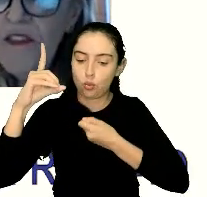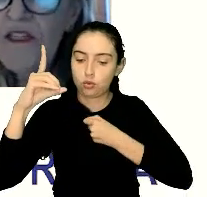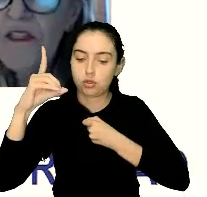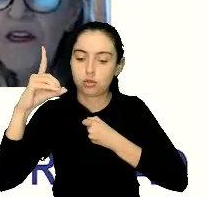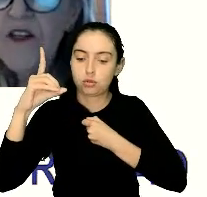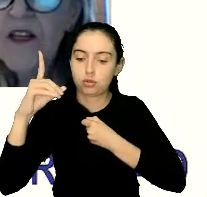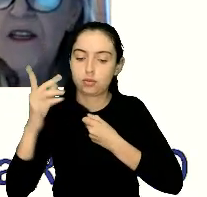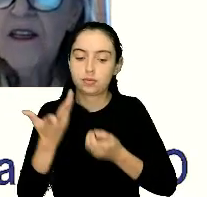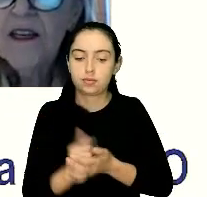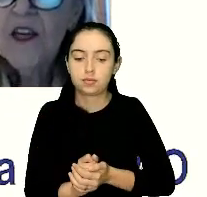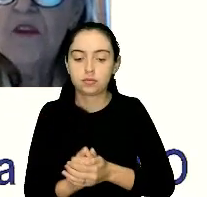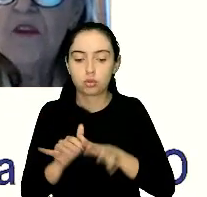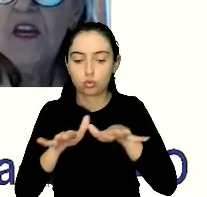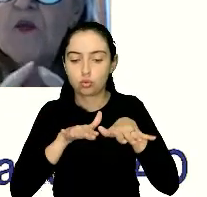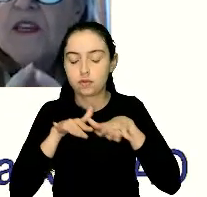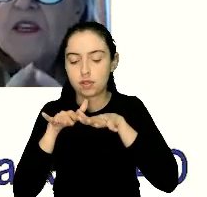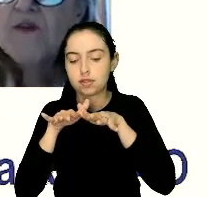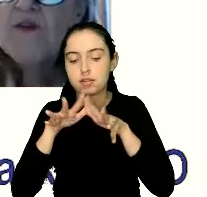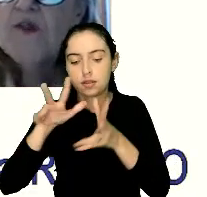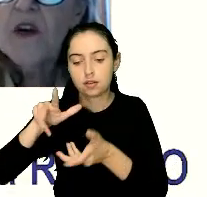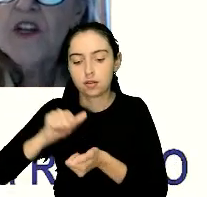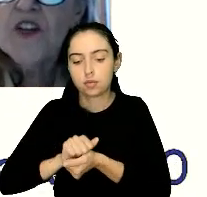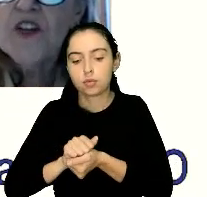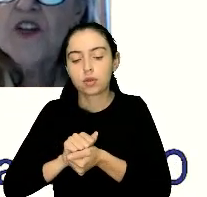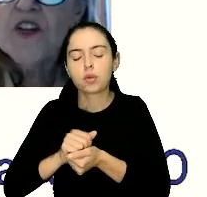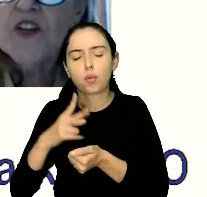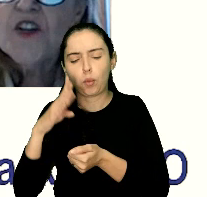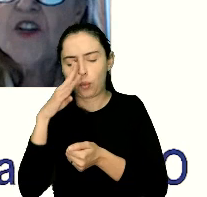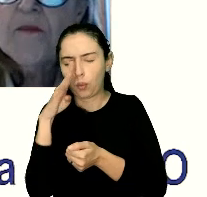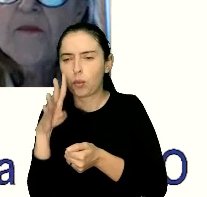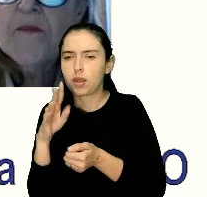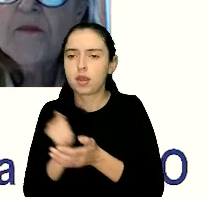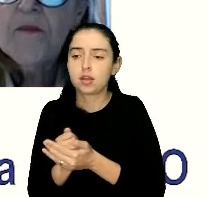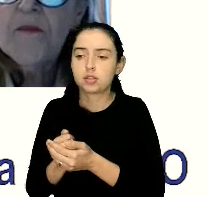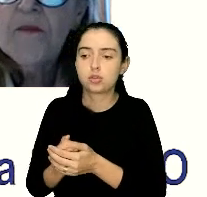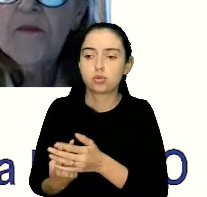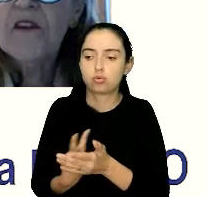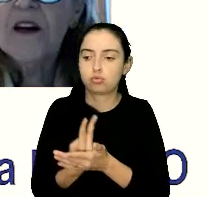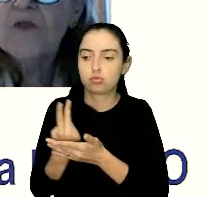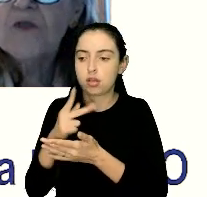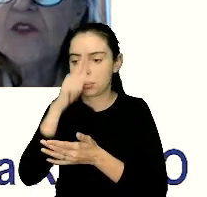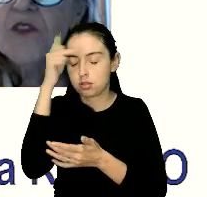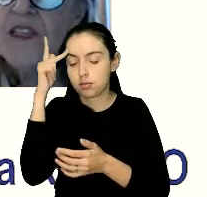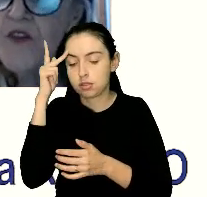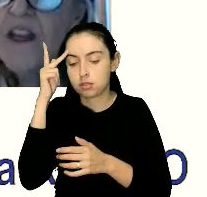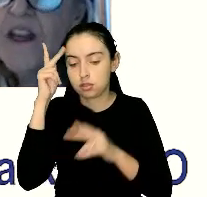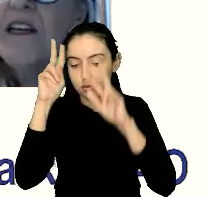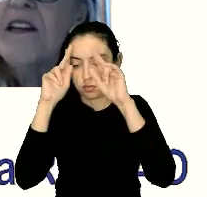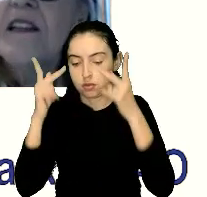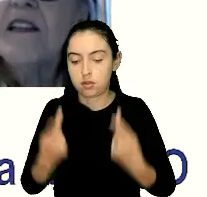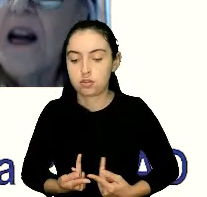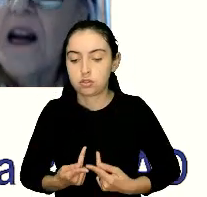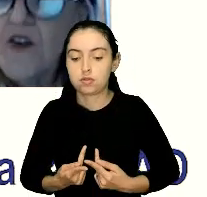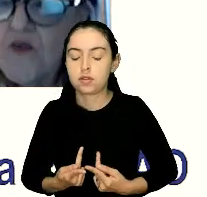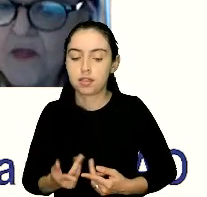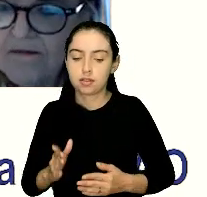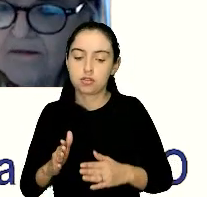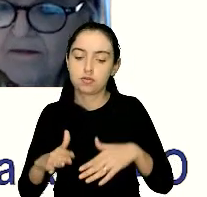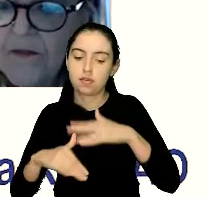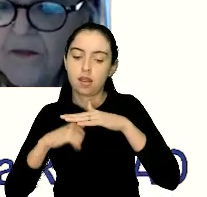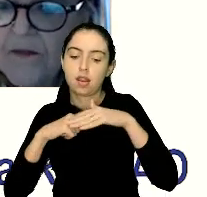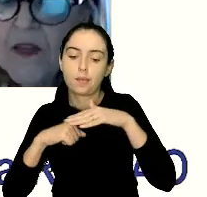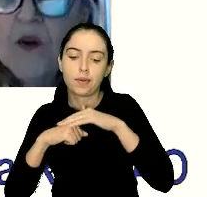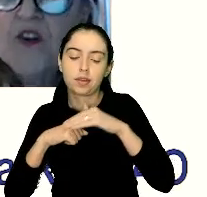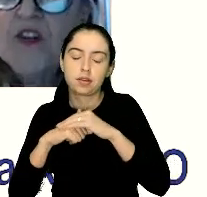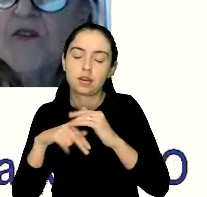da universalidade. Eu me reconheço no coletivo humano que vai nos levar à noção de fraternidade